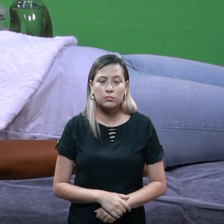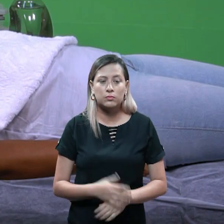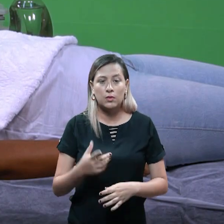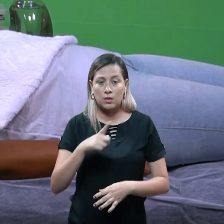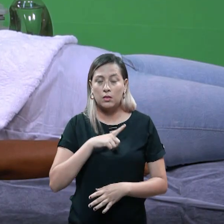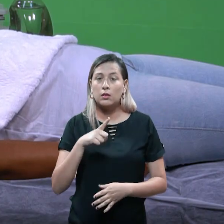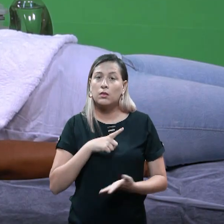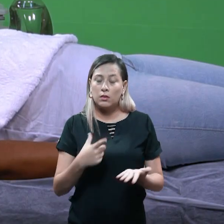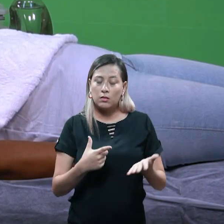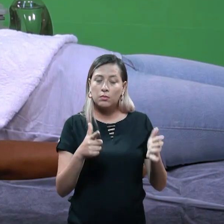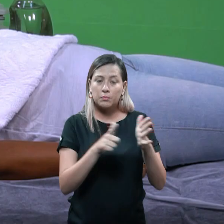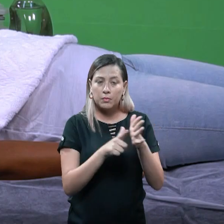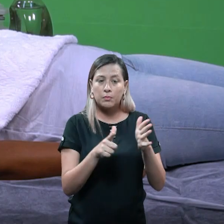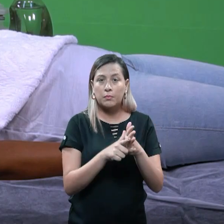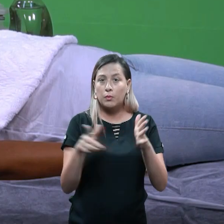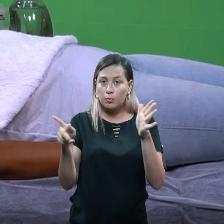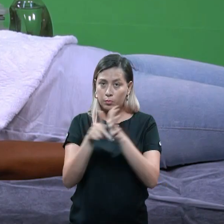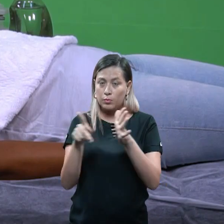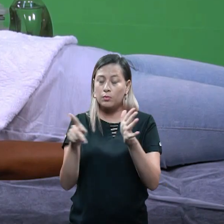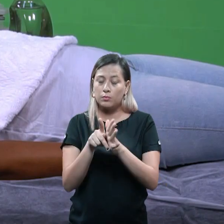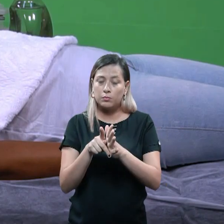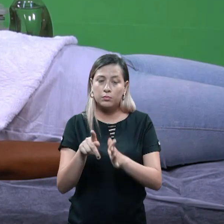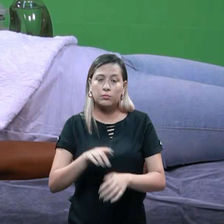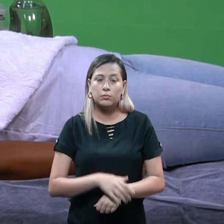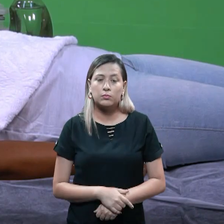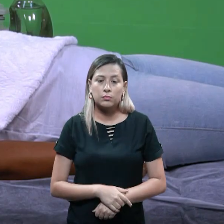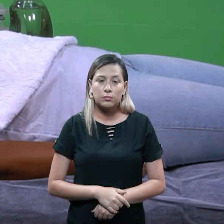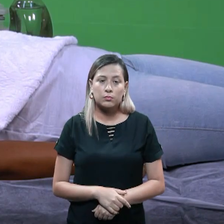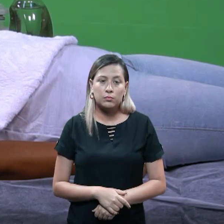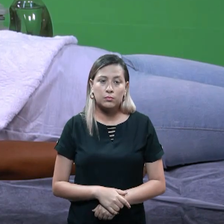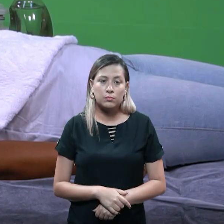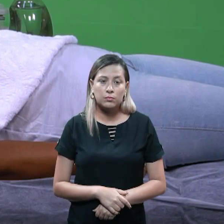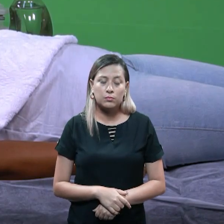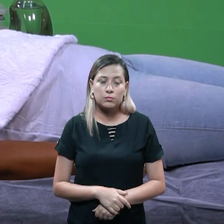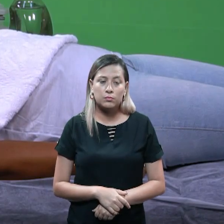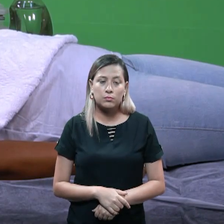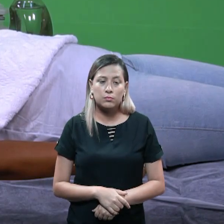existe uma ficha que é específica para essa